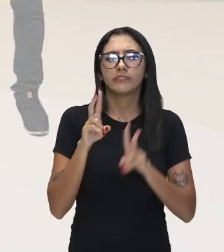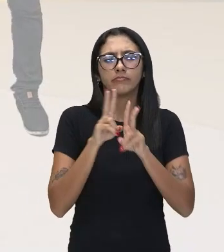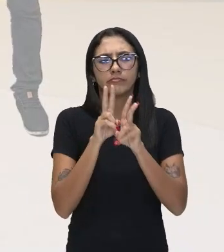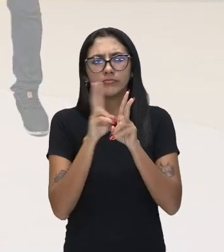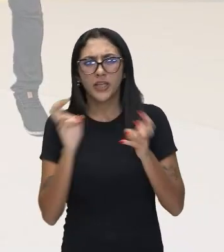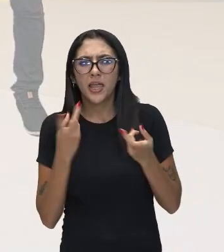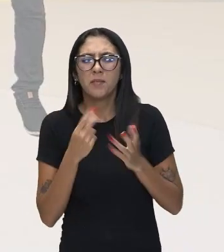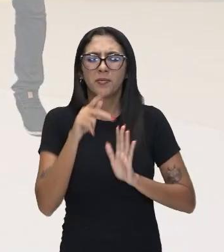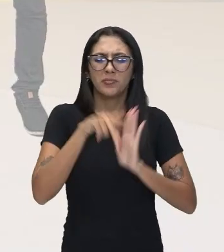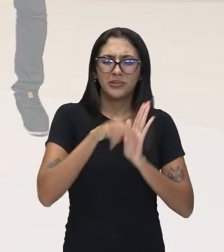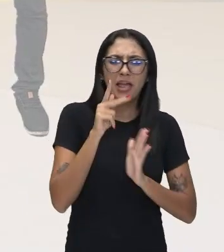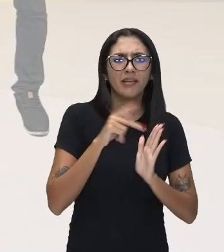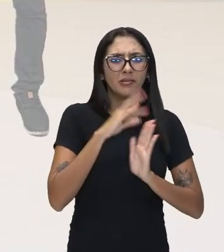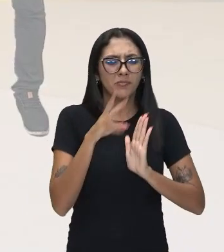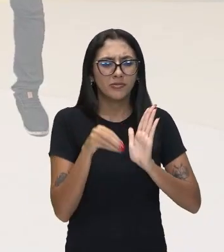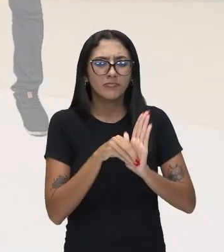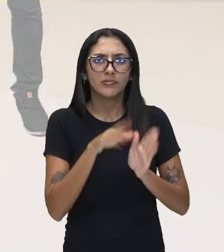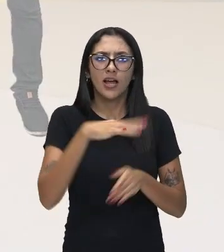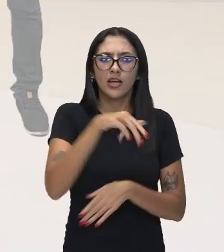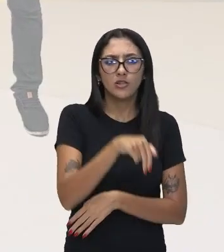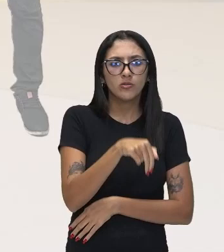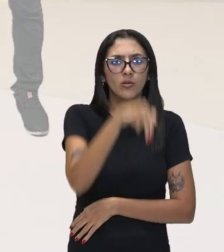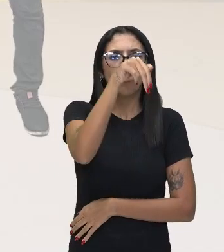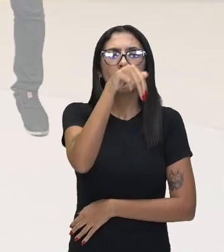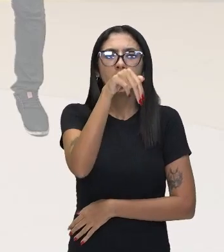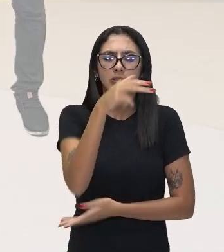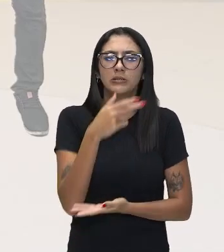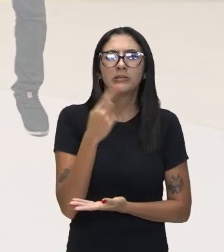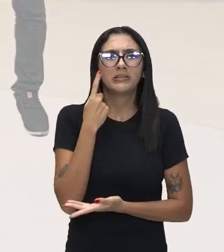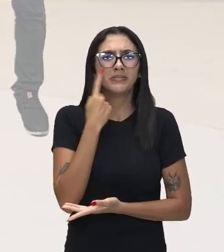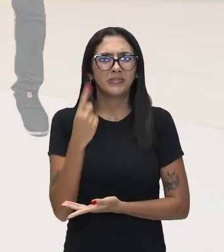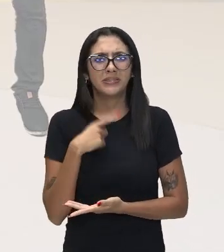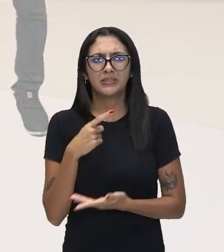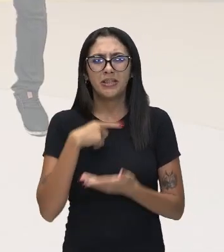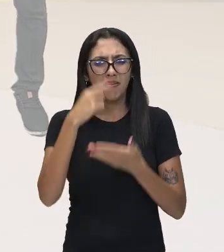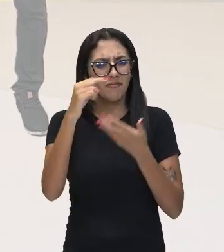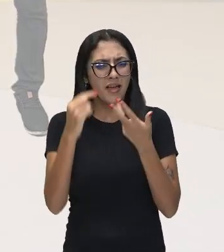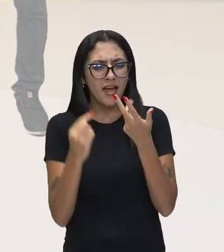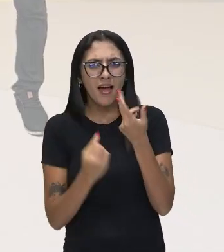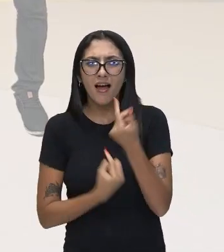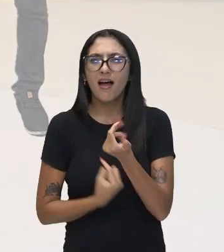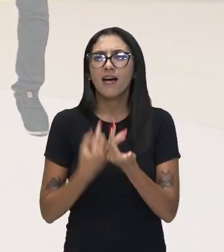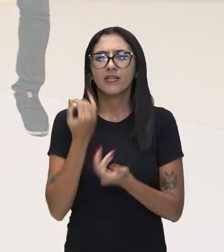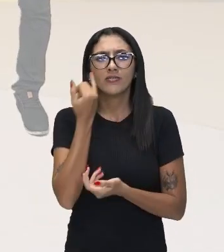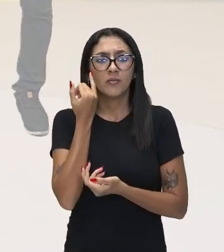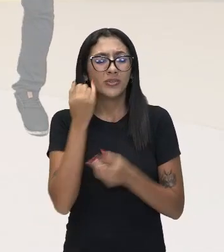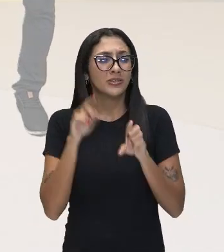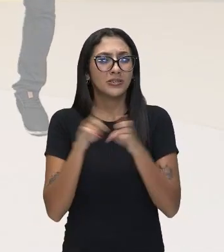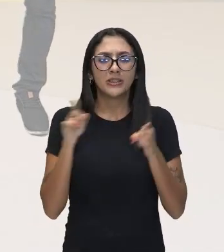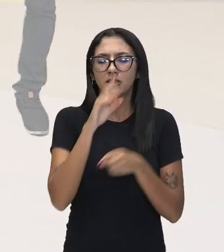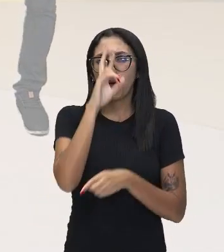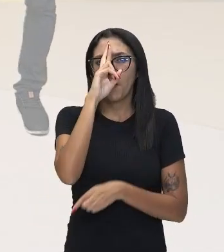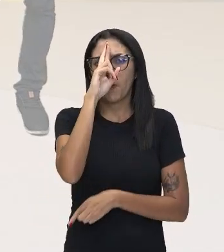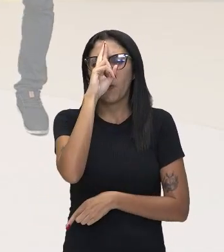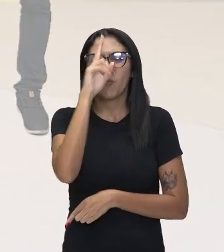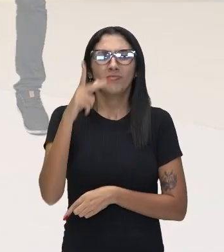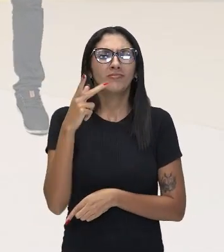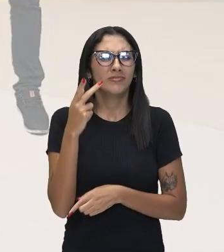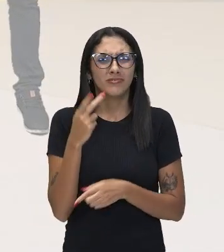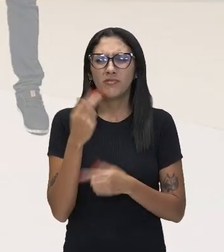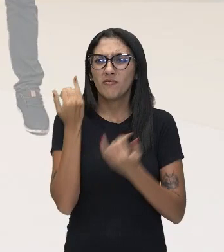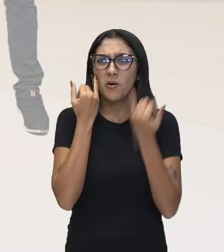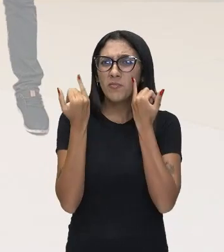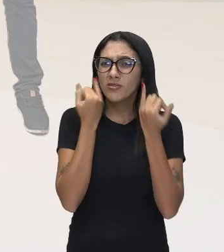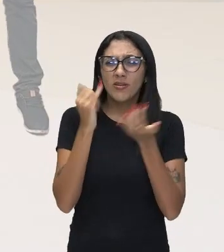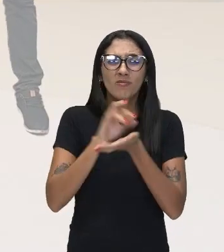Pan-Amazônia, Amazônia, região norte, acaba virando uma confusão na cabecinha da galera, não é isso? Exatamente, professor Eberson.